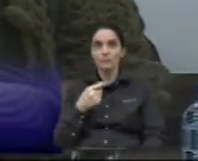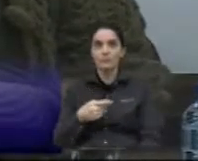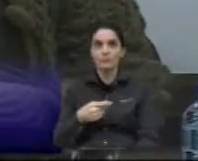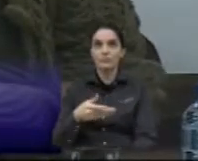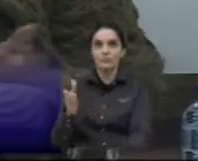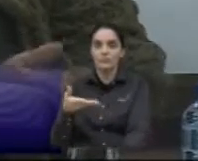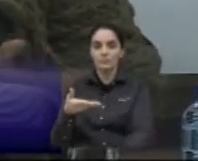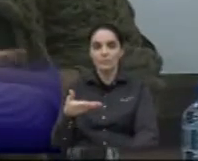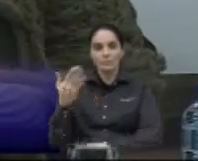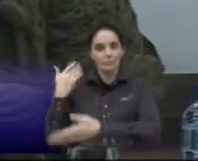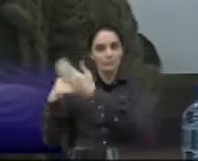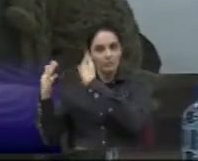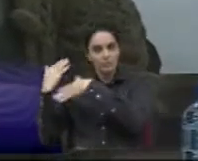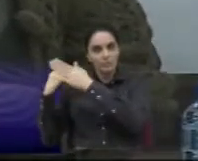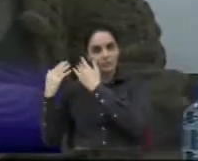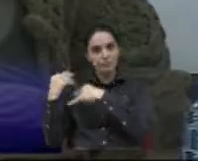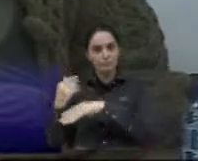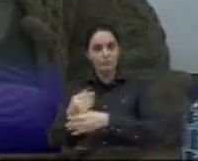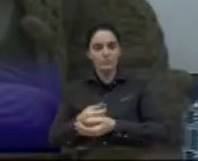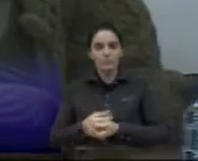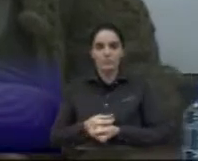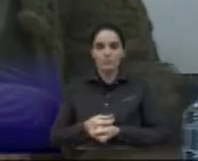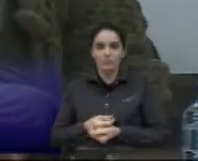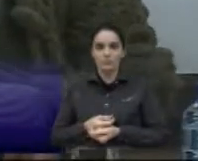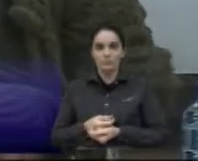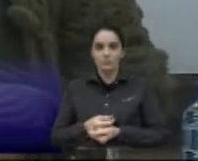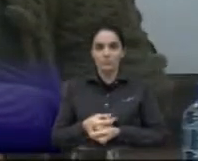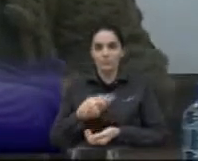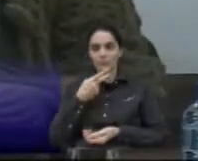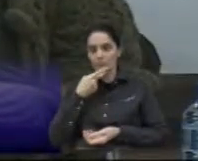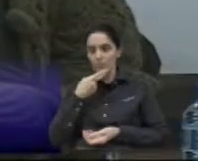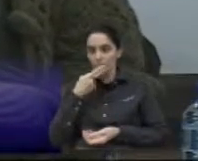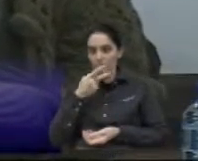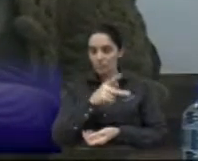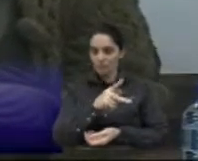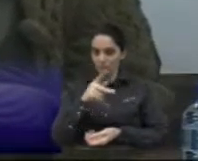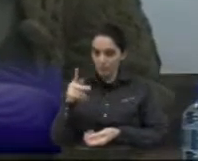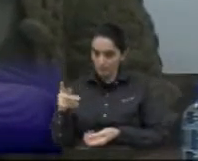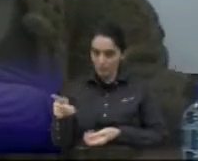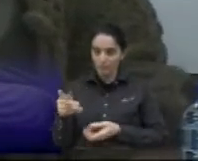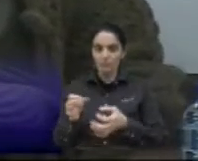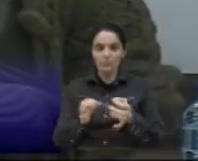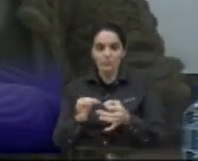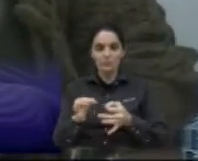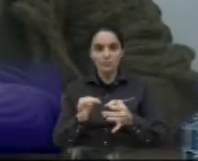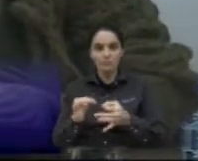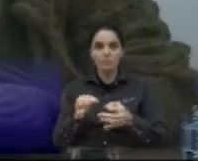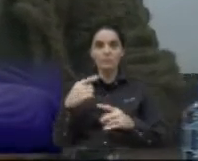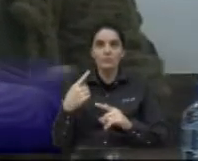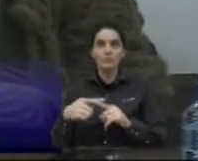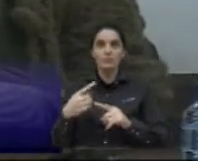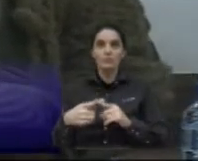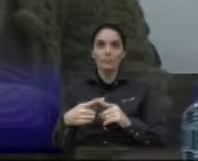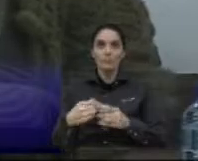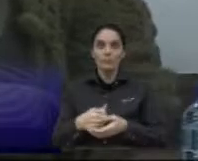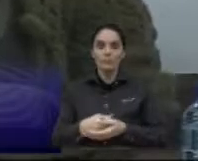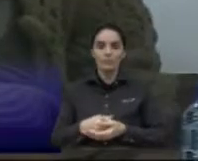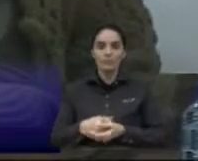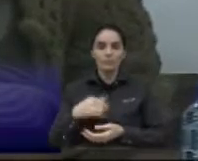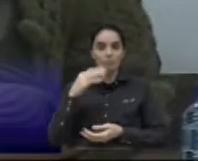algum tempo procurando o presidente dessa casa referente a esse projeto, porque entendo